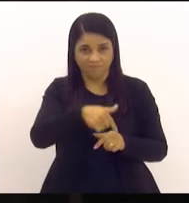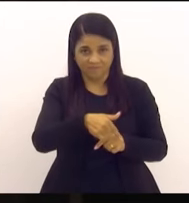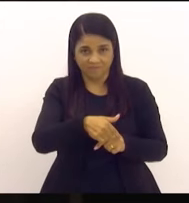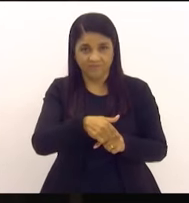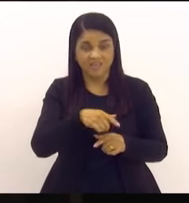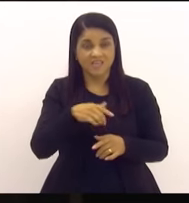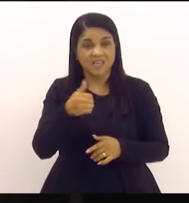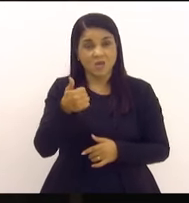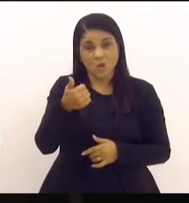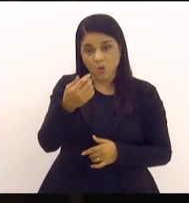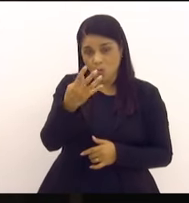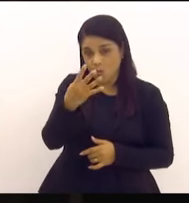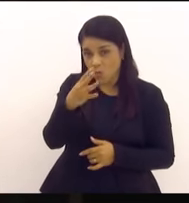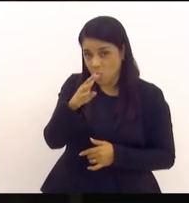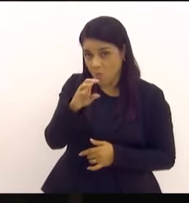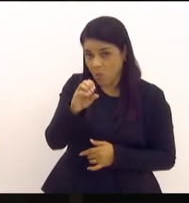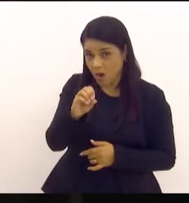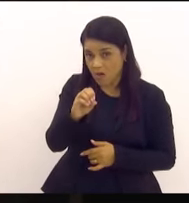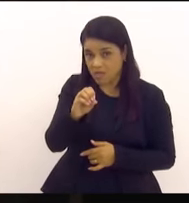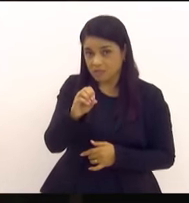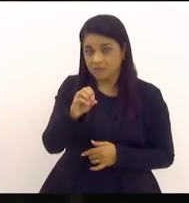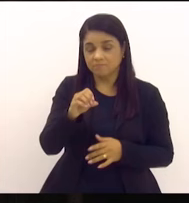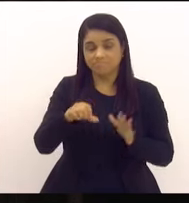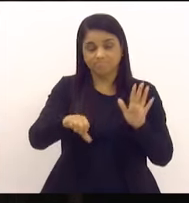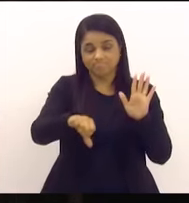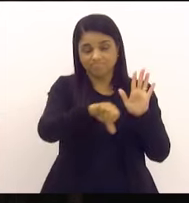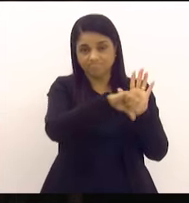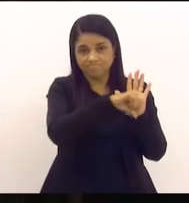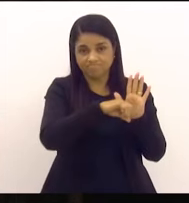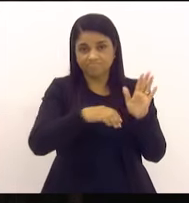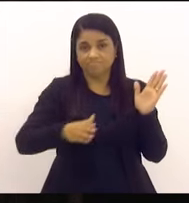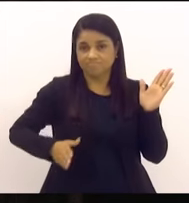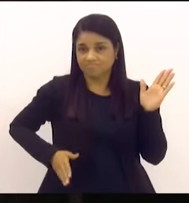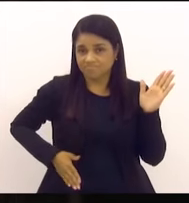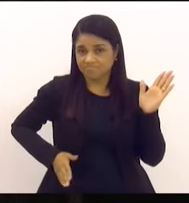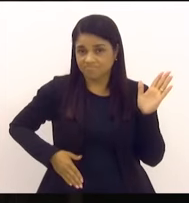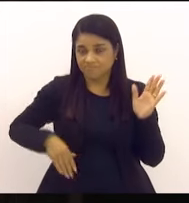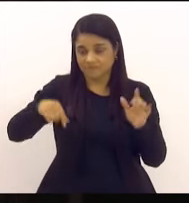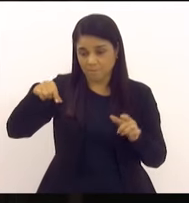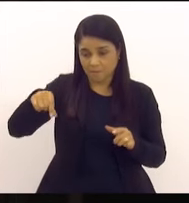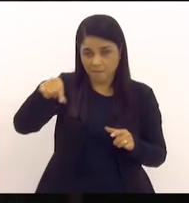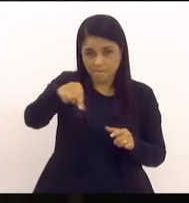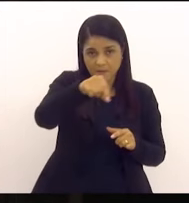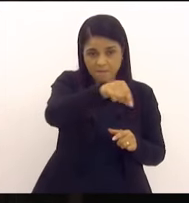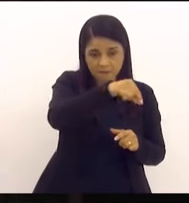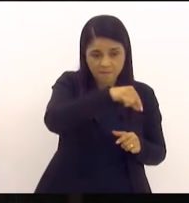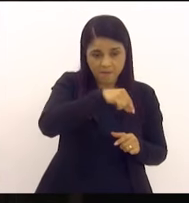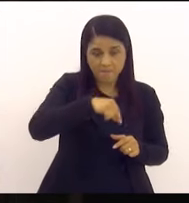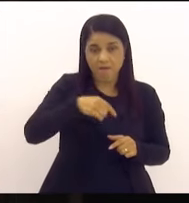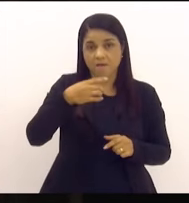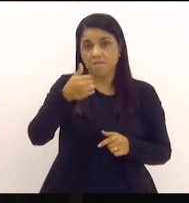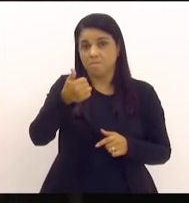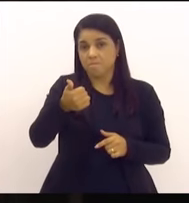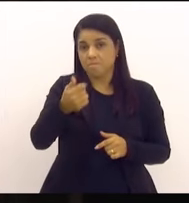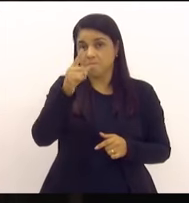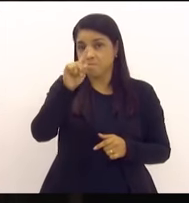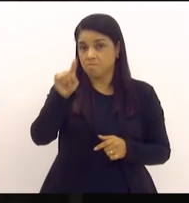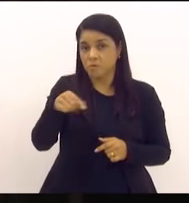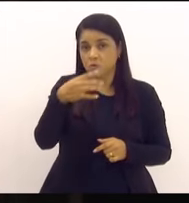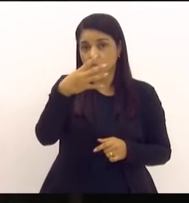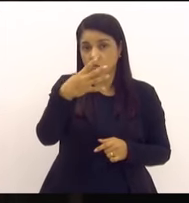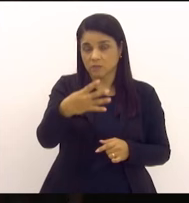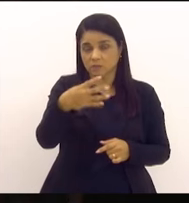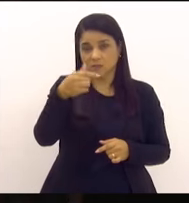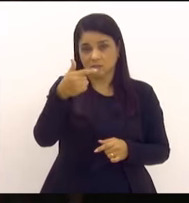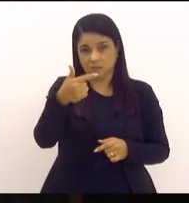deputado Carlos Macedo, em cada uma dessas 1.413 regiões, aproximadamente, nós teremos um